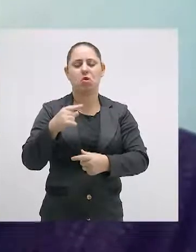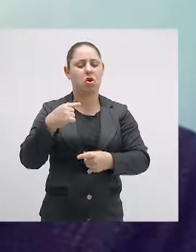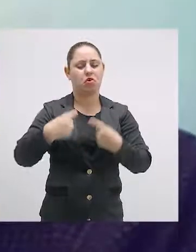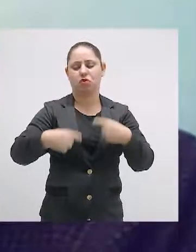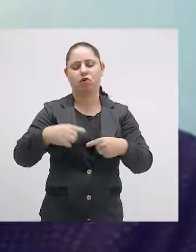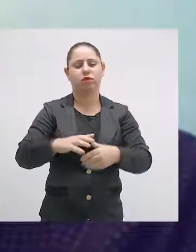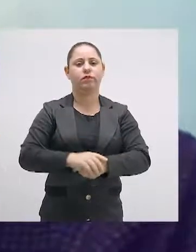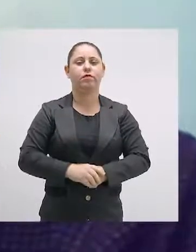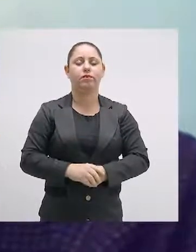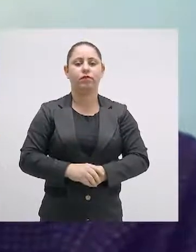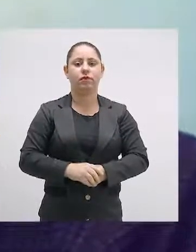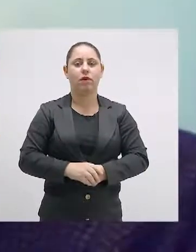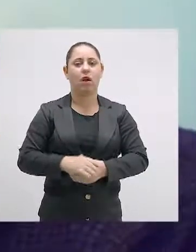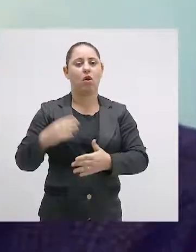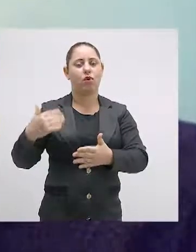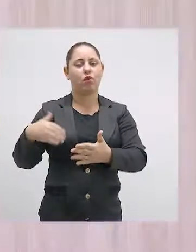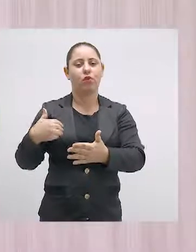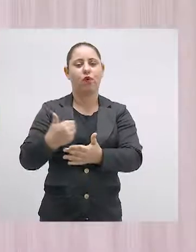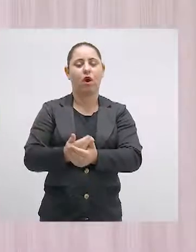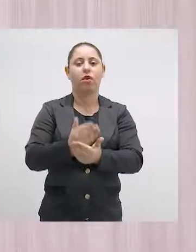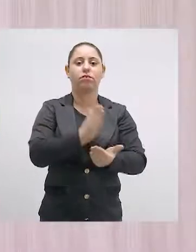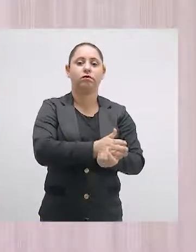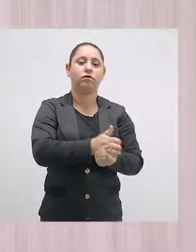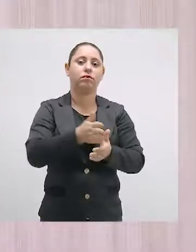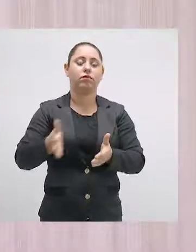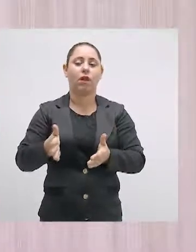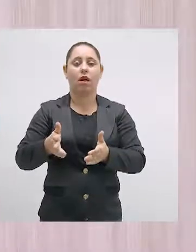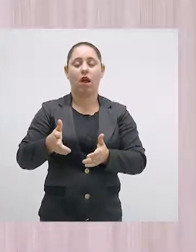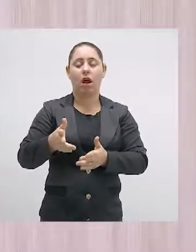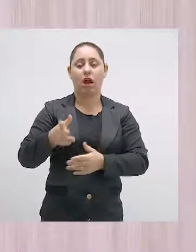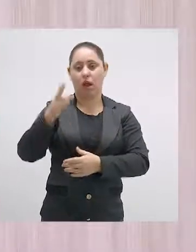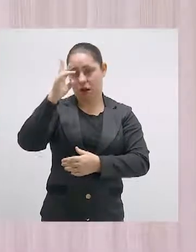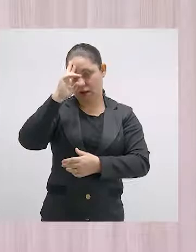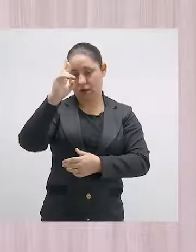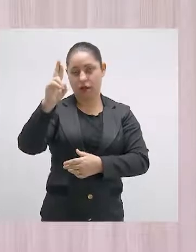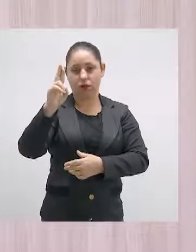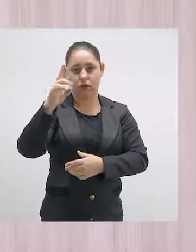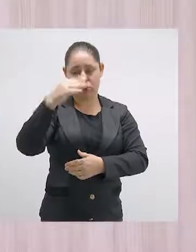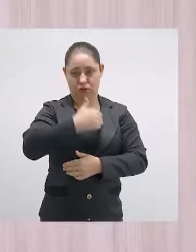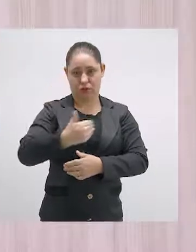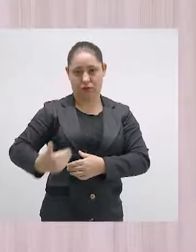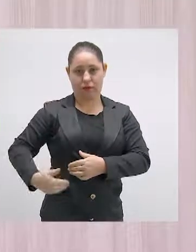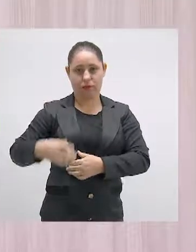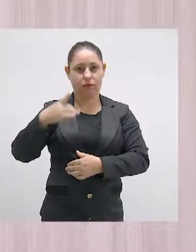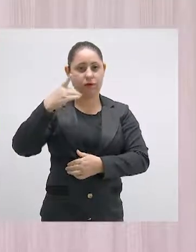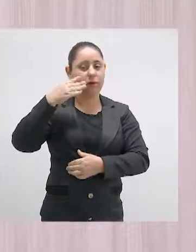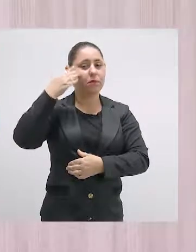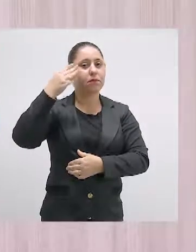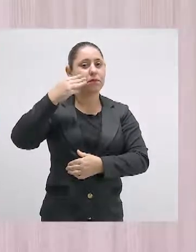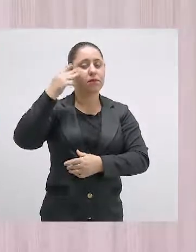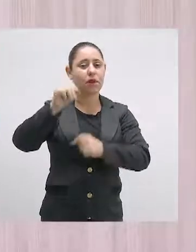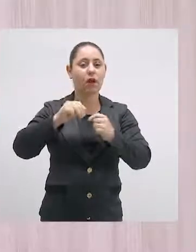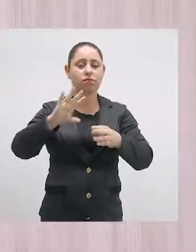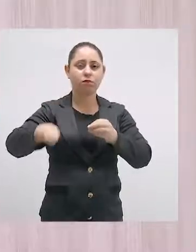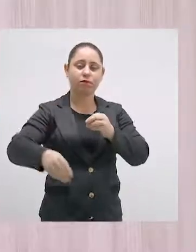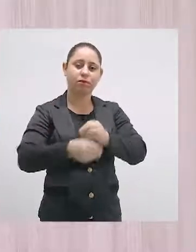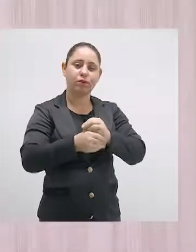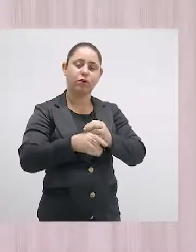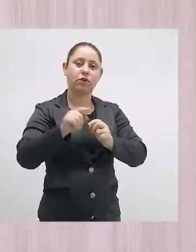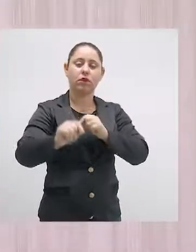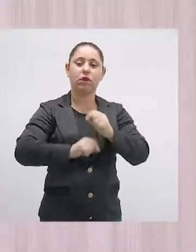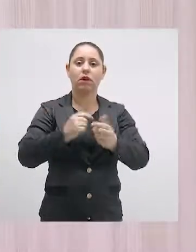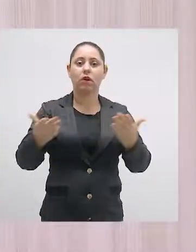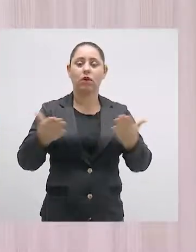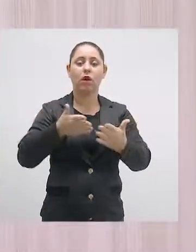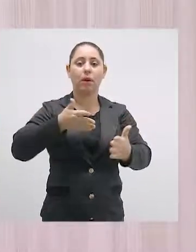Isso não tem nem o que discutir. Ao longo de sua tramitação na Assembleia, a líder do governo, deputada Mara Caseiro, apresentou emendas